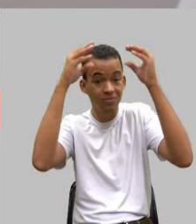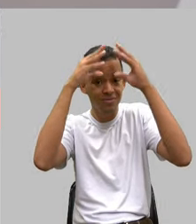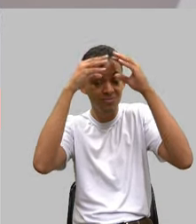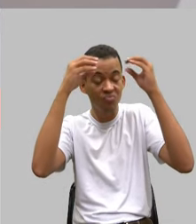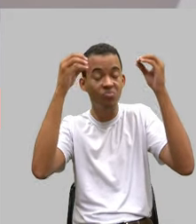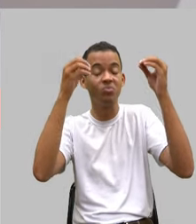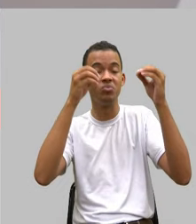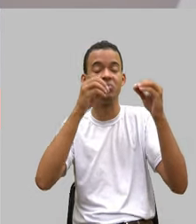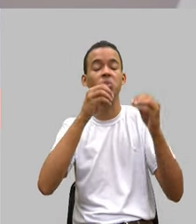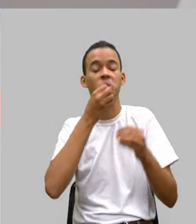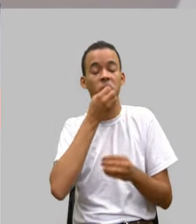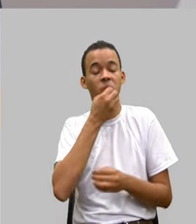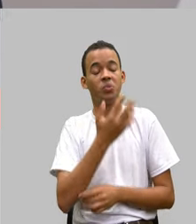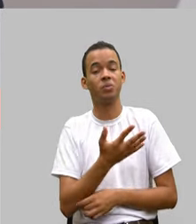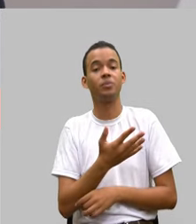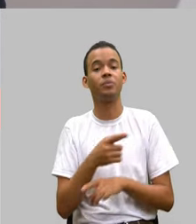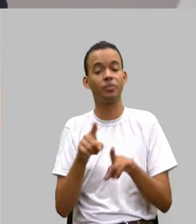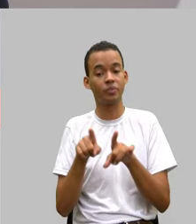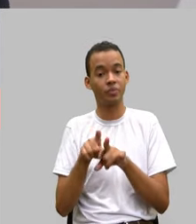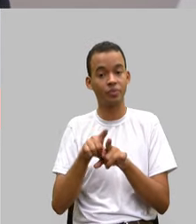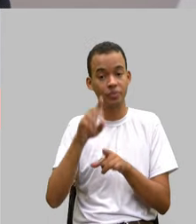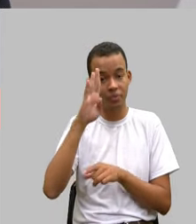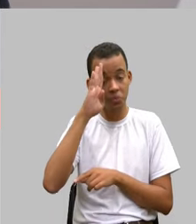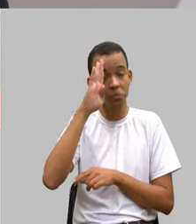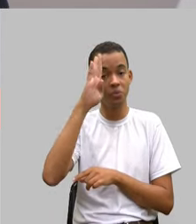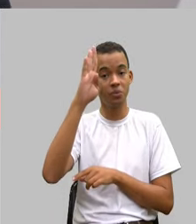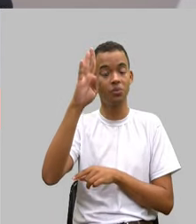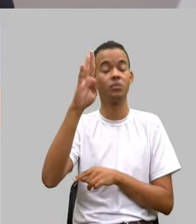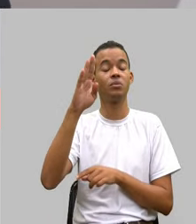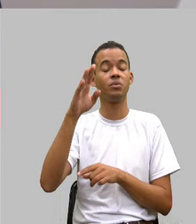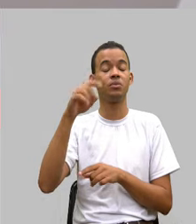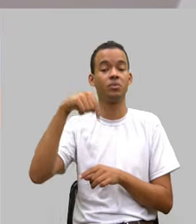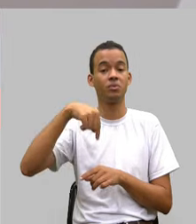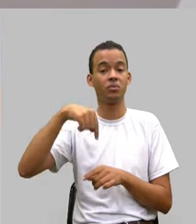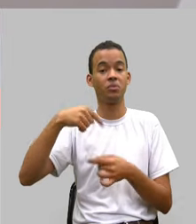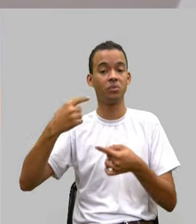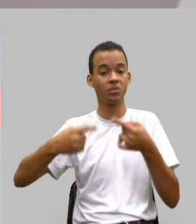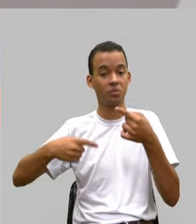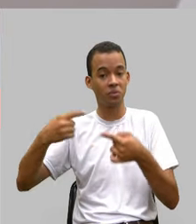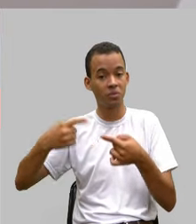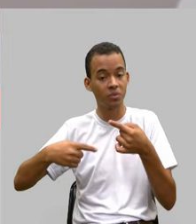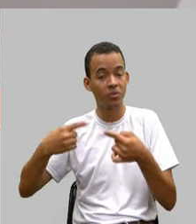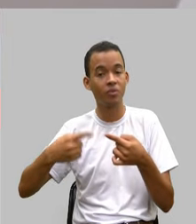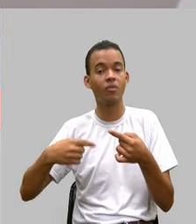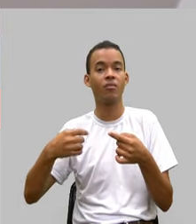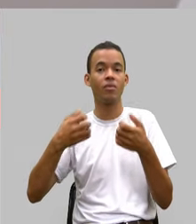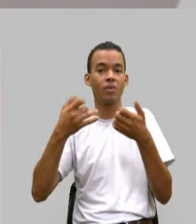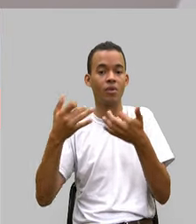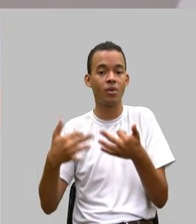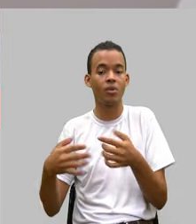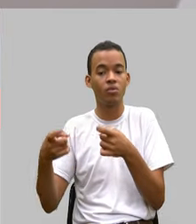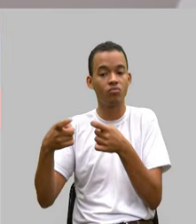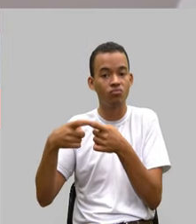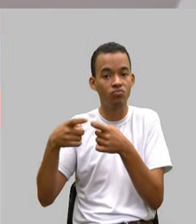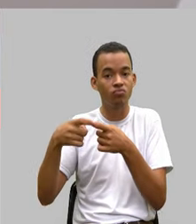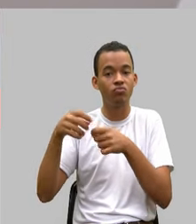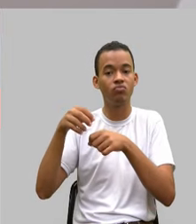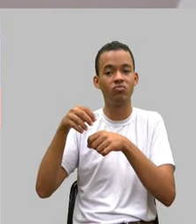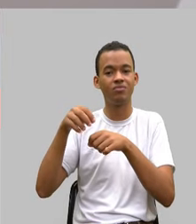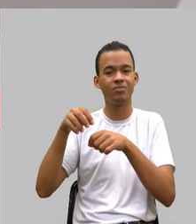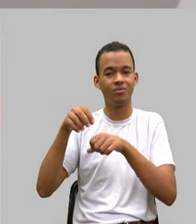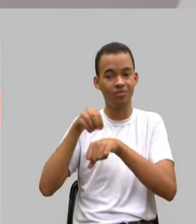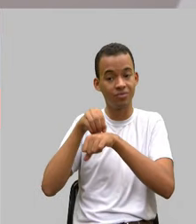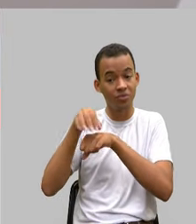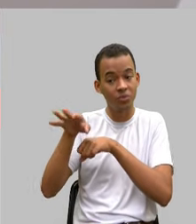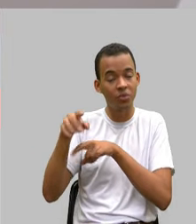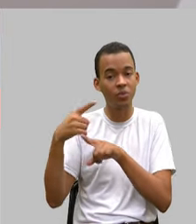relevância do debate Na questão eh de falar pros médicos de passar informação PR os médicos porque a geriatra que